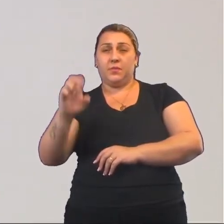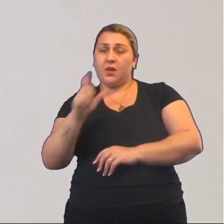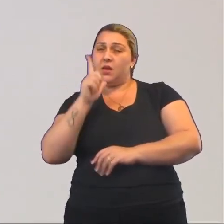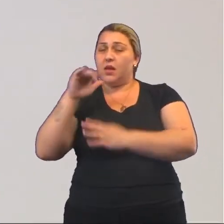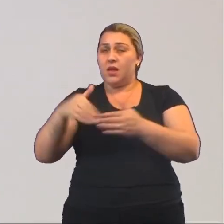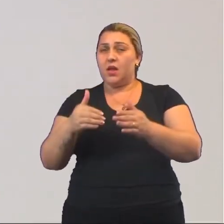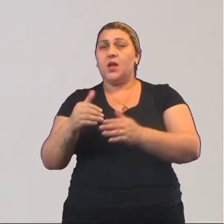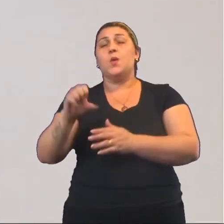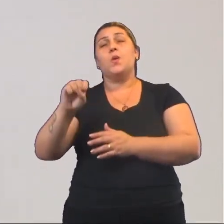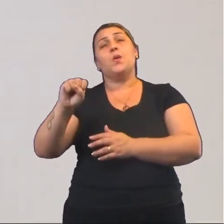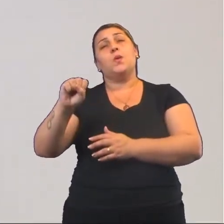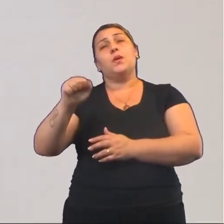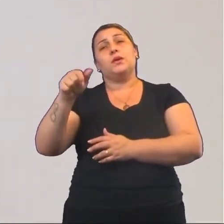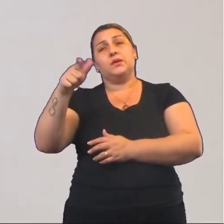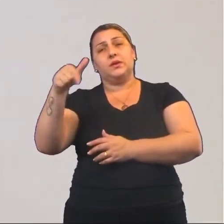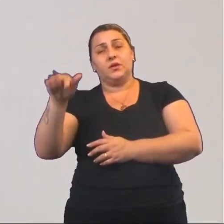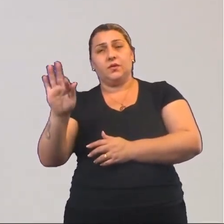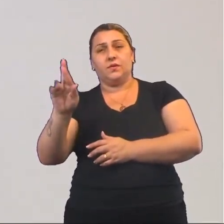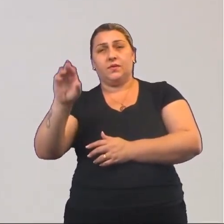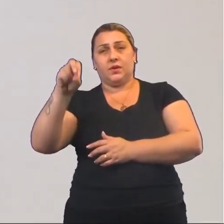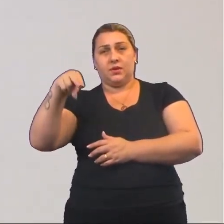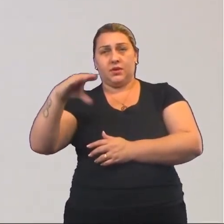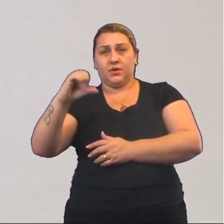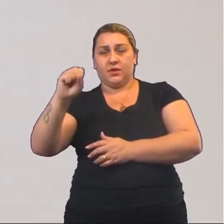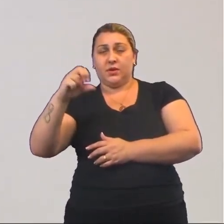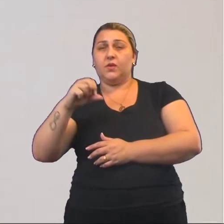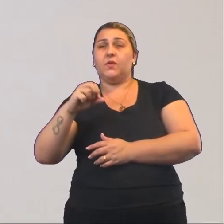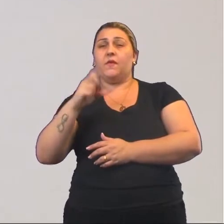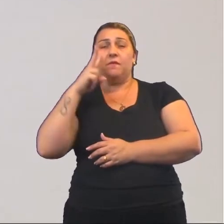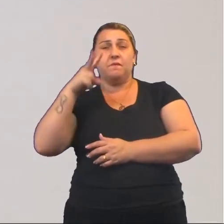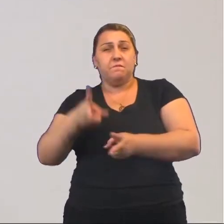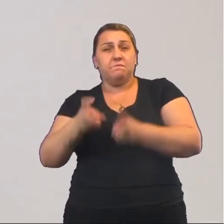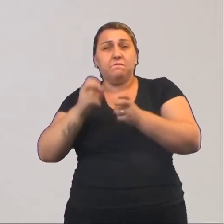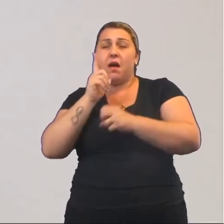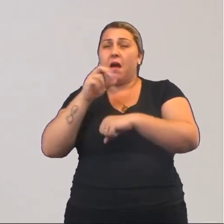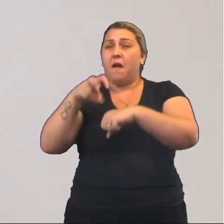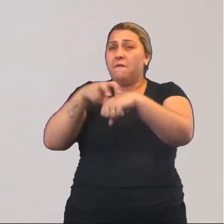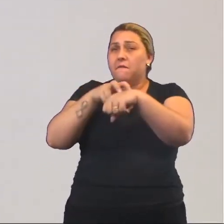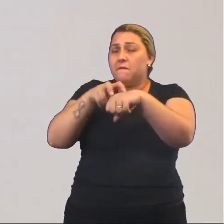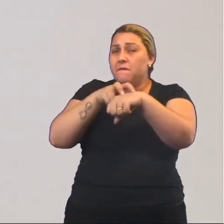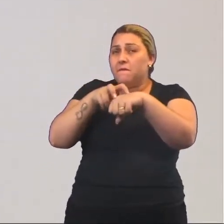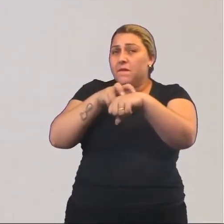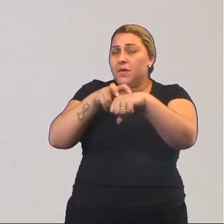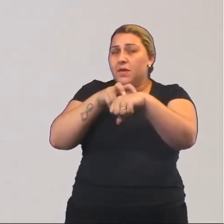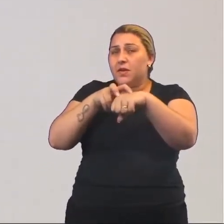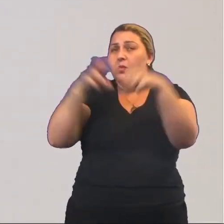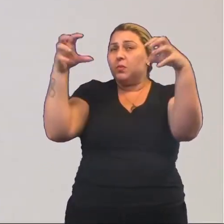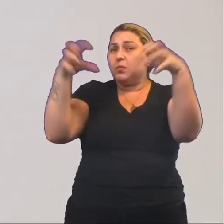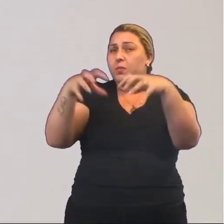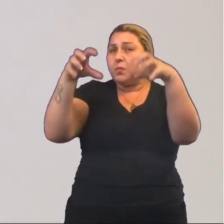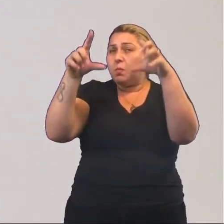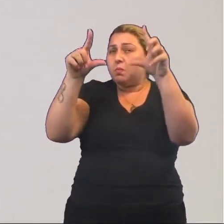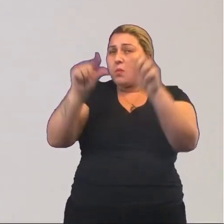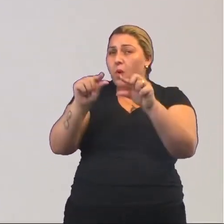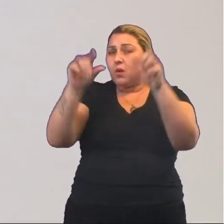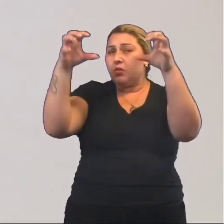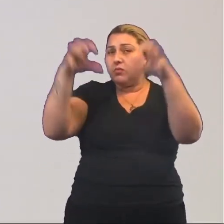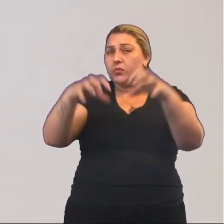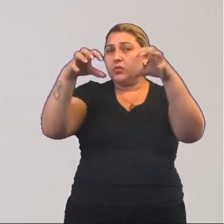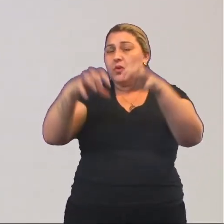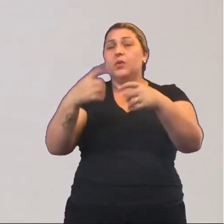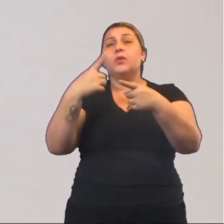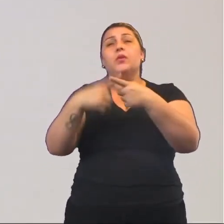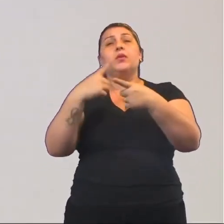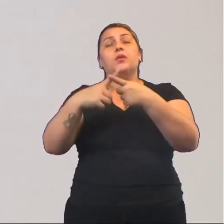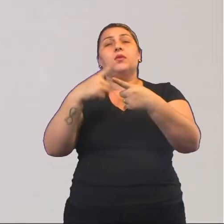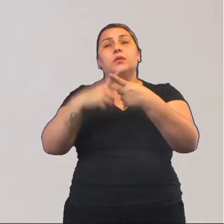rio, e verificou que a água está totalmente verde, principalmente no período de estiagem, né, que tem poucas chuvas. Por quê? Porque